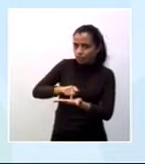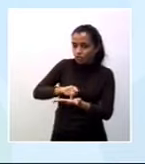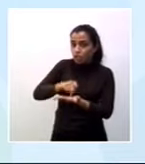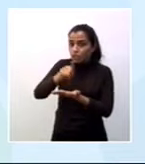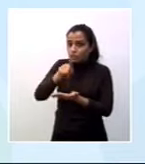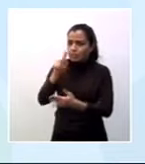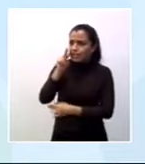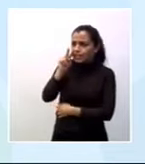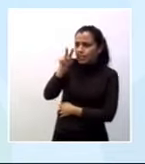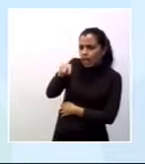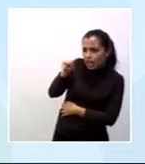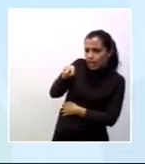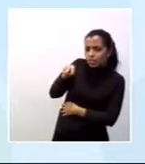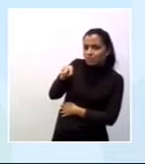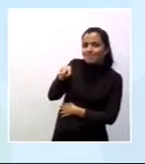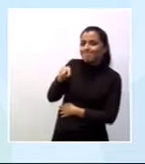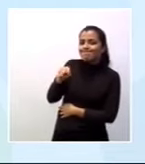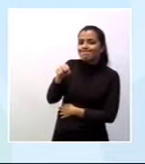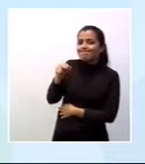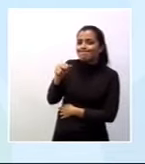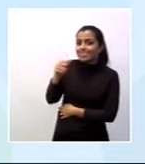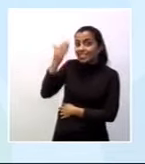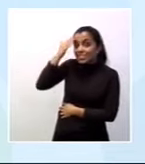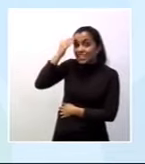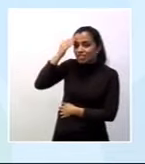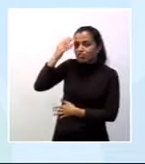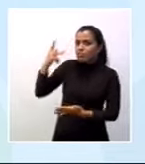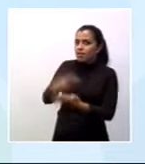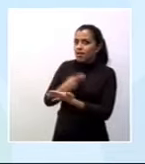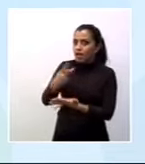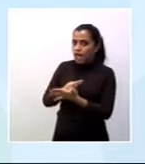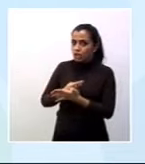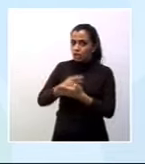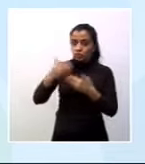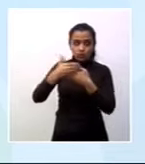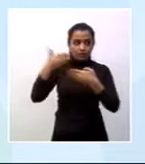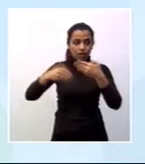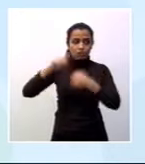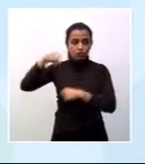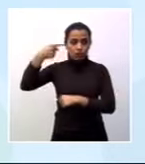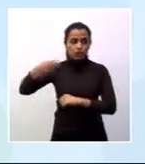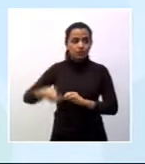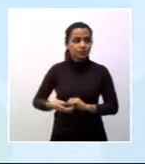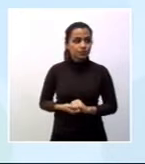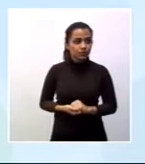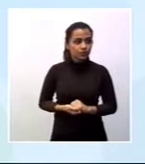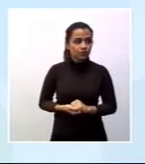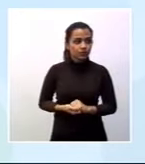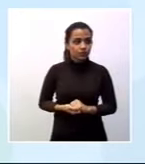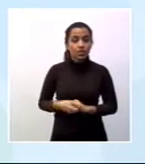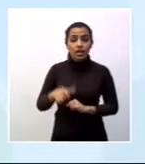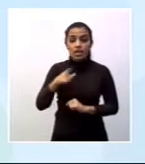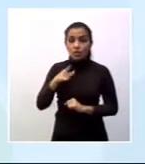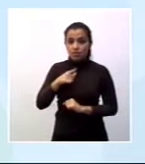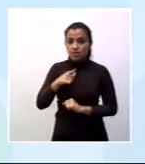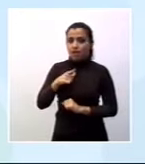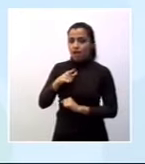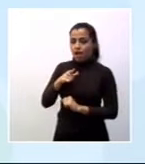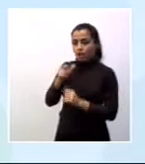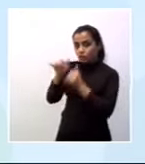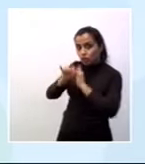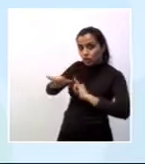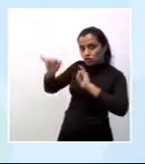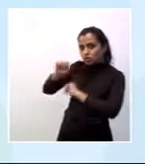errada daquilo que realmente são as coisas tá pode passar próximo então a gente tem a noite se enganosa